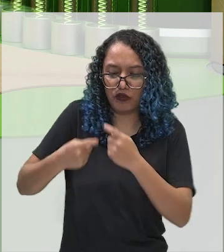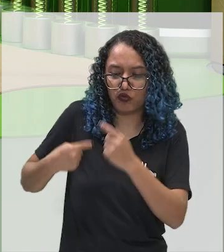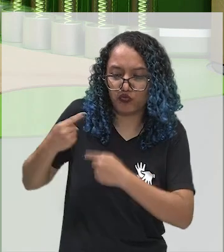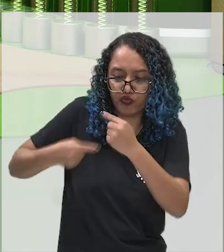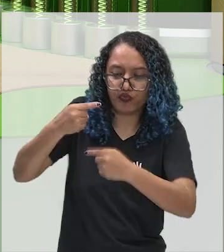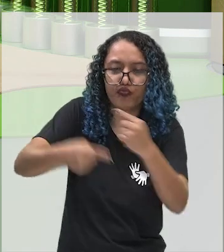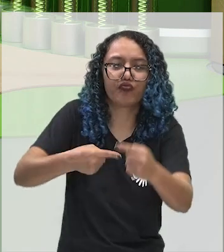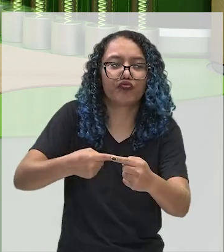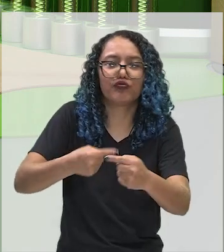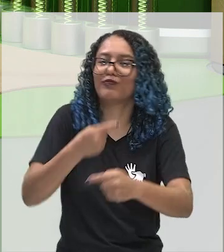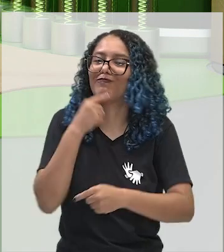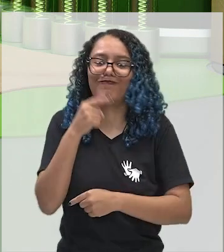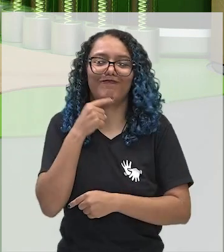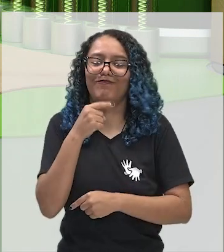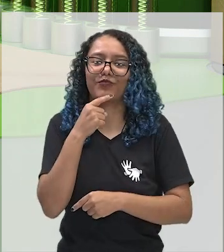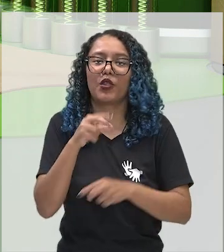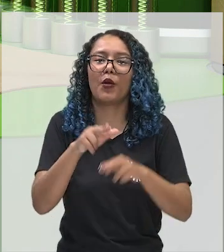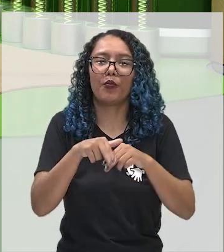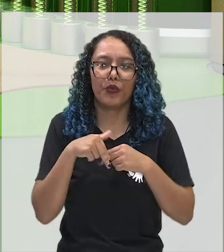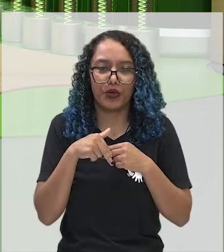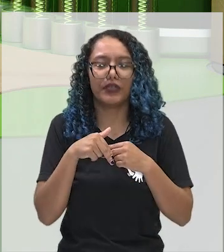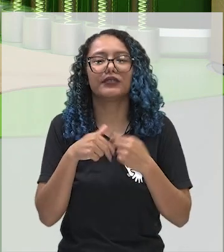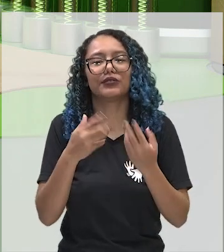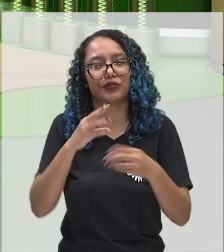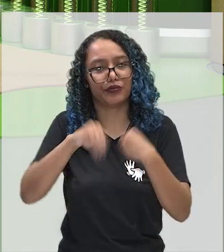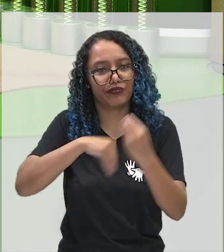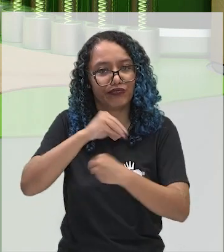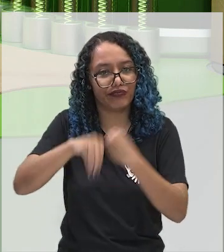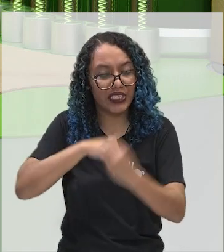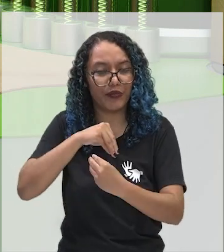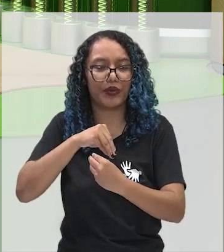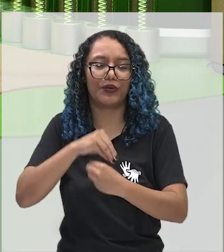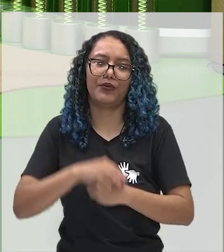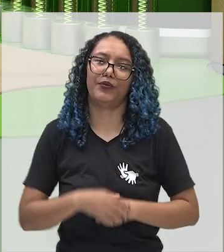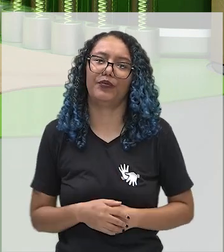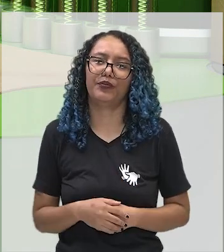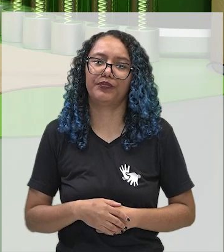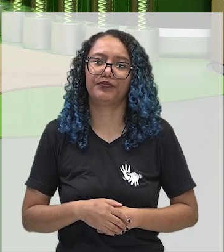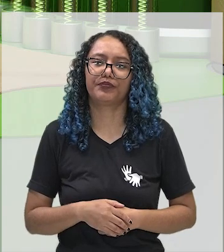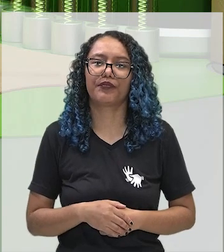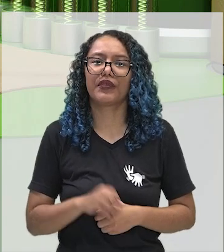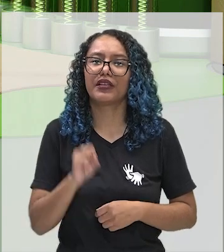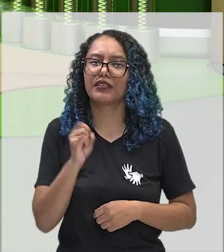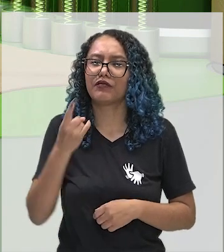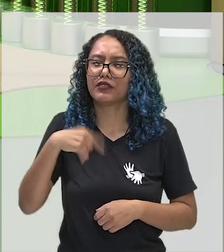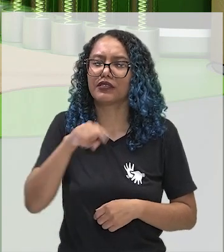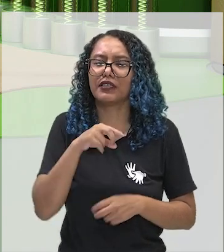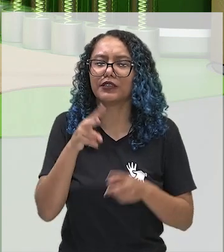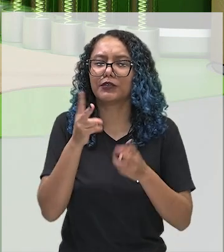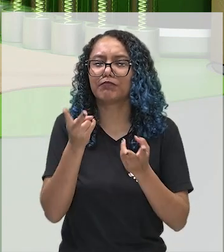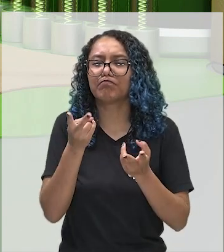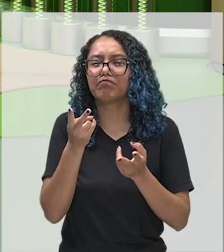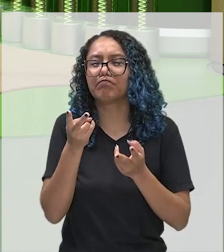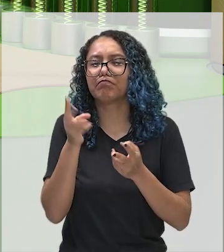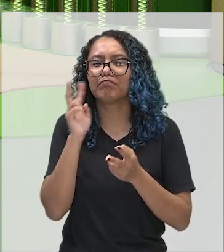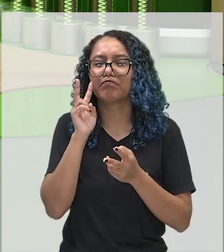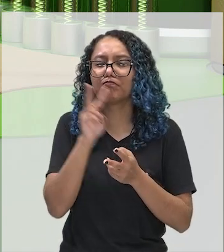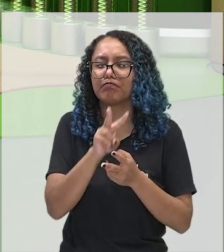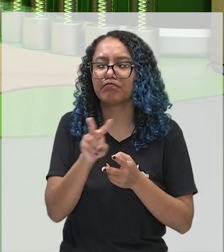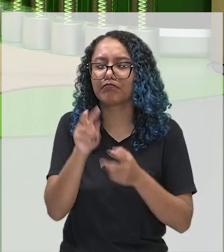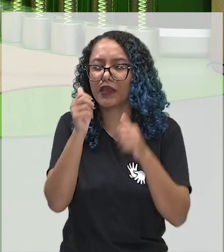novos descendentes. Então, por isso a gente diz que ele é um animal híbrido. Se você observar aí, você consegue